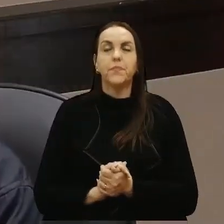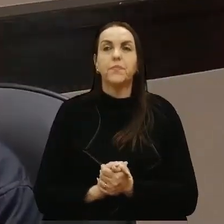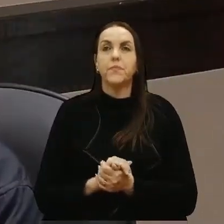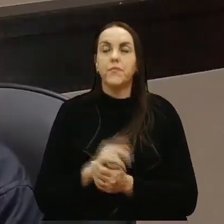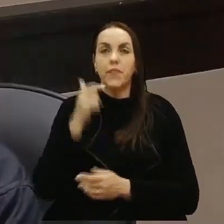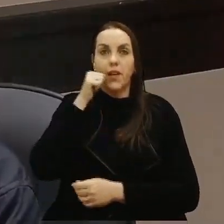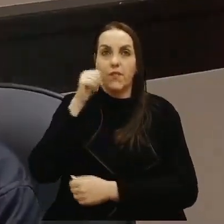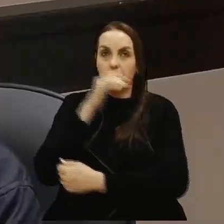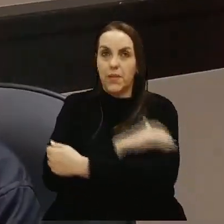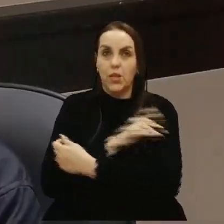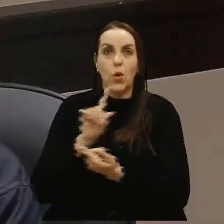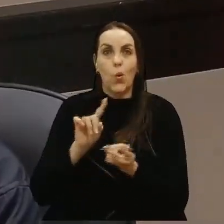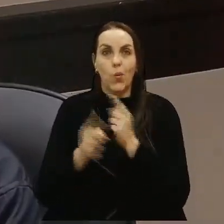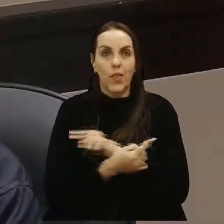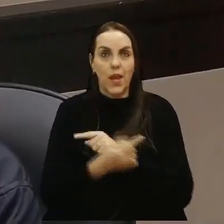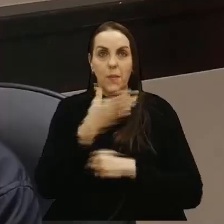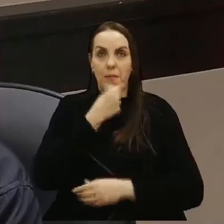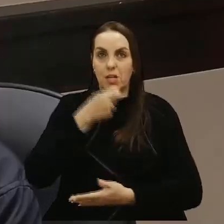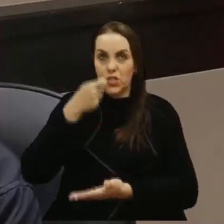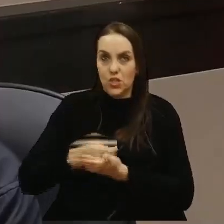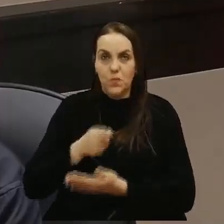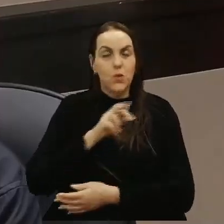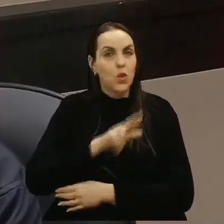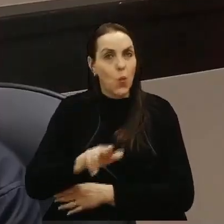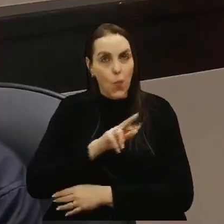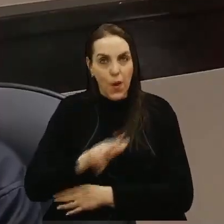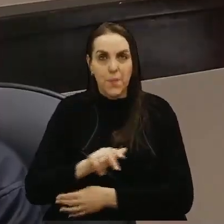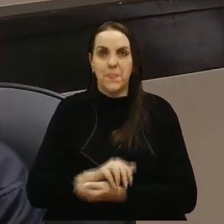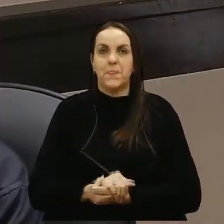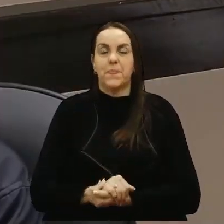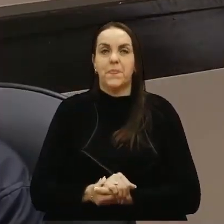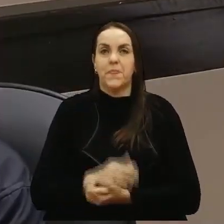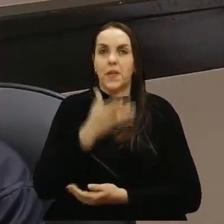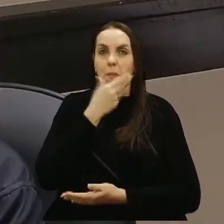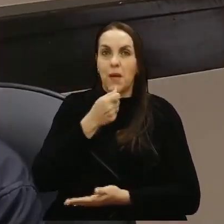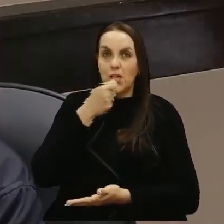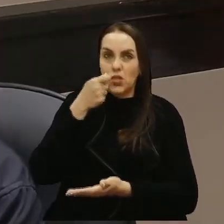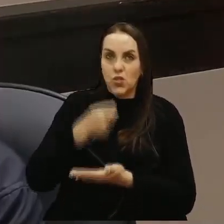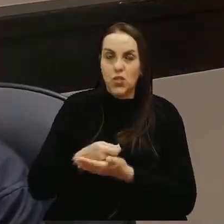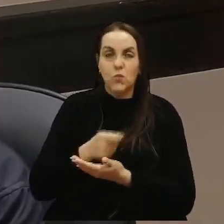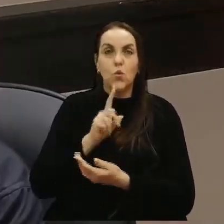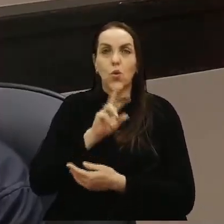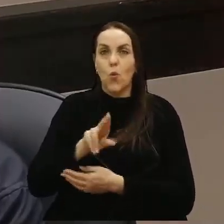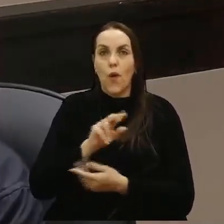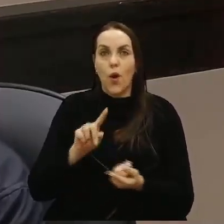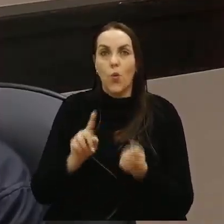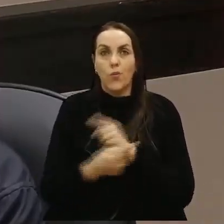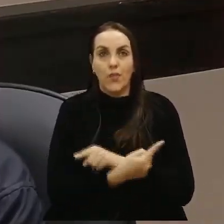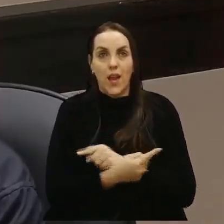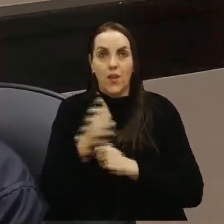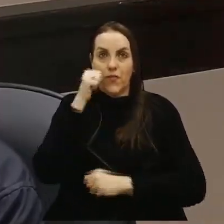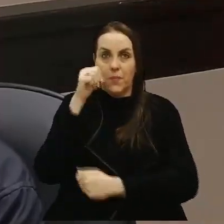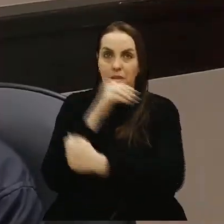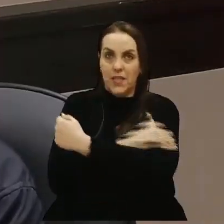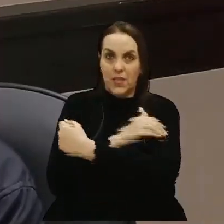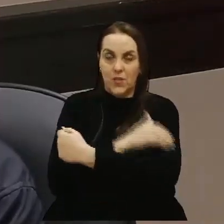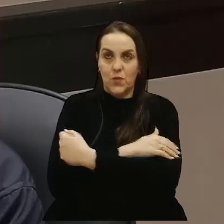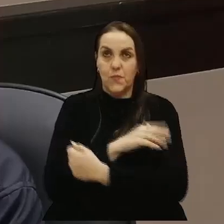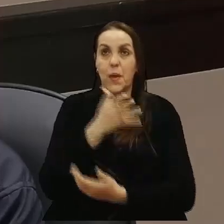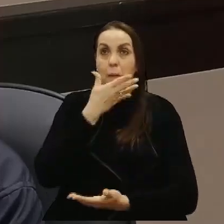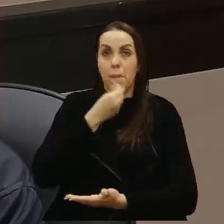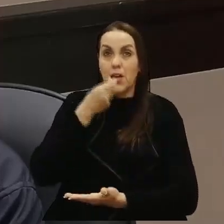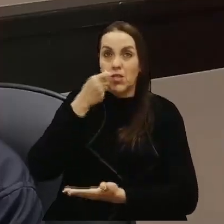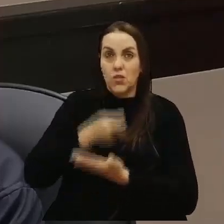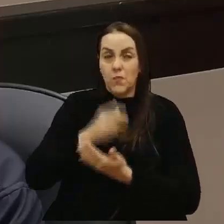contrário de machismo. Não é, vereadora, eu vou ter que dar uma aula aqui para a senhora. Machismo não é o oposto de feminismo. Machismo é a crença da superioridade do homem em